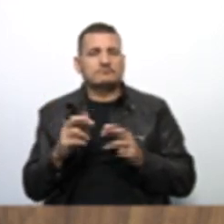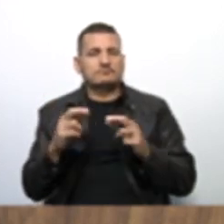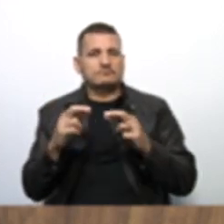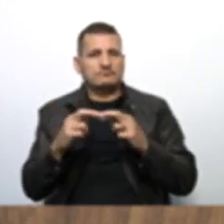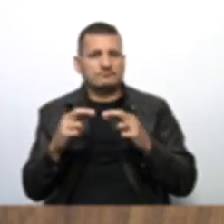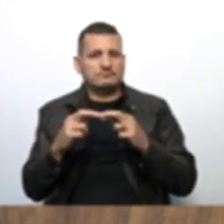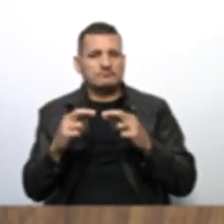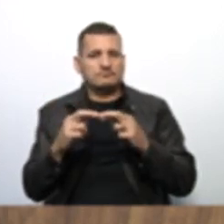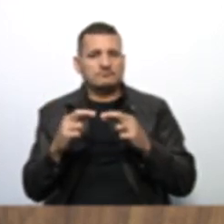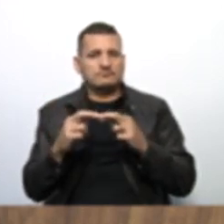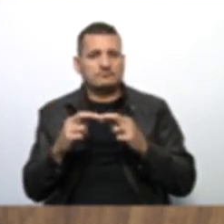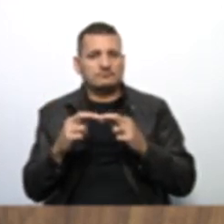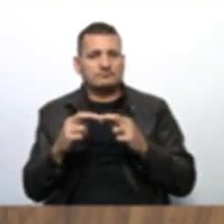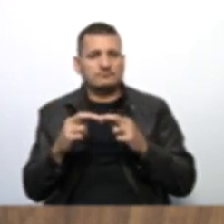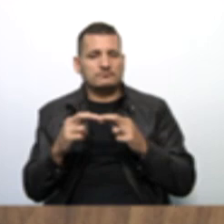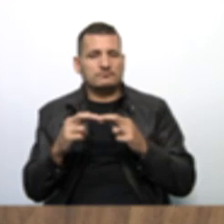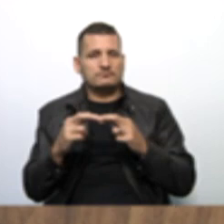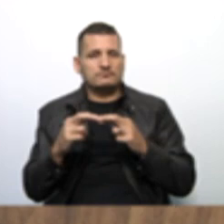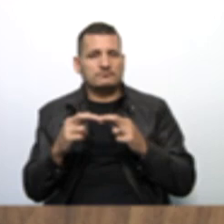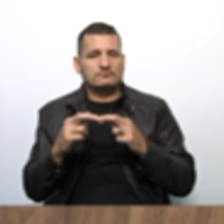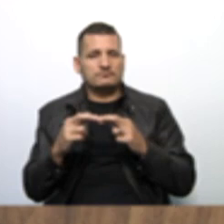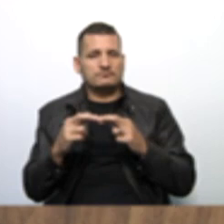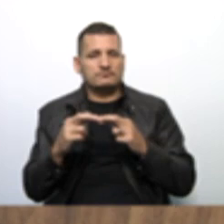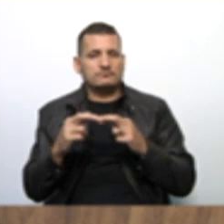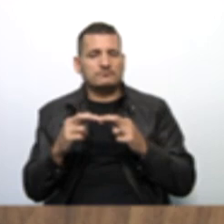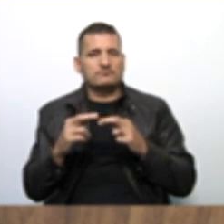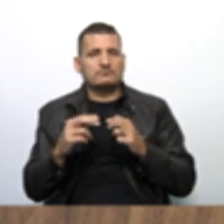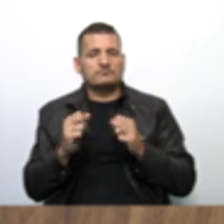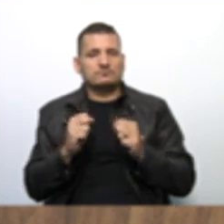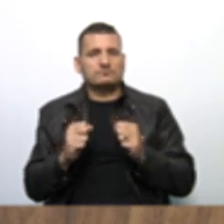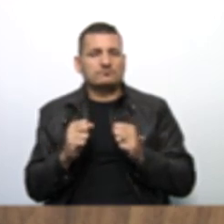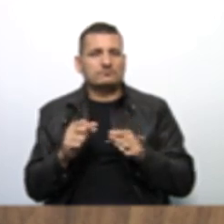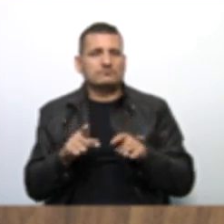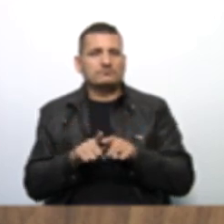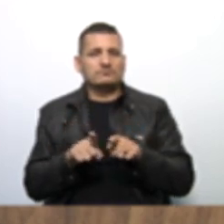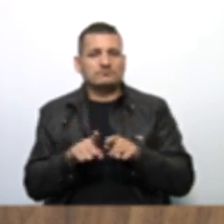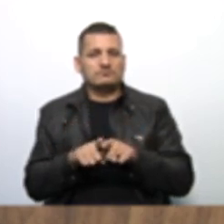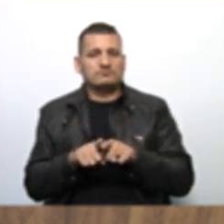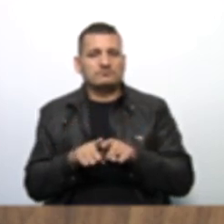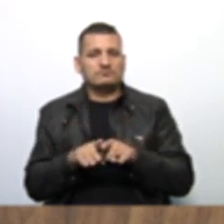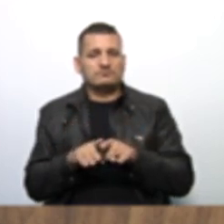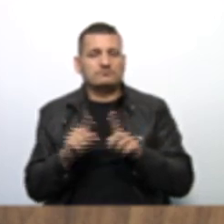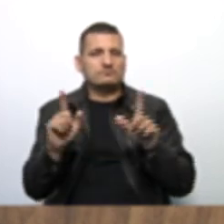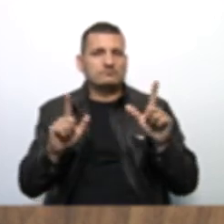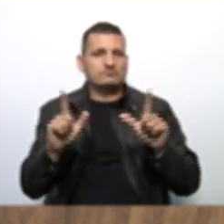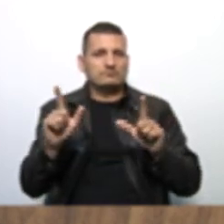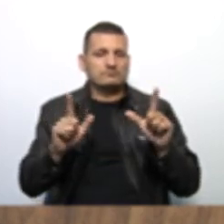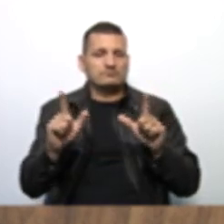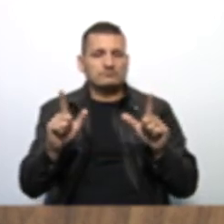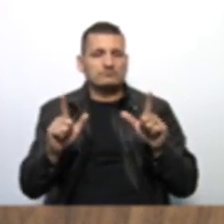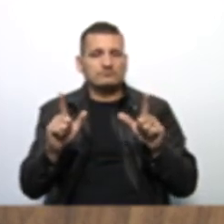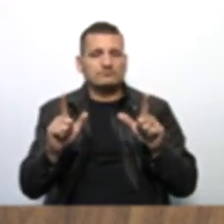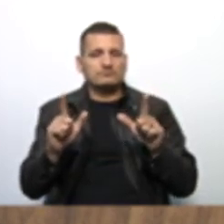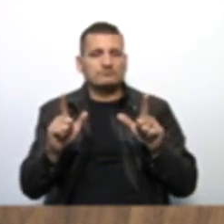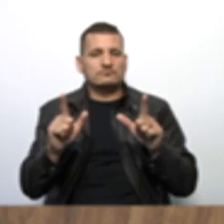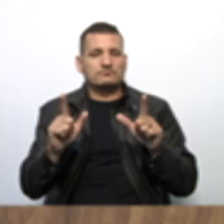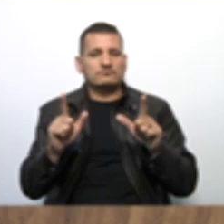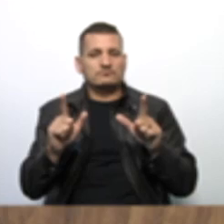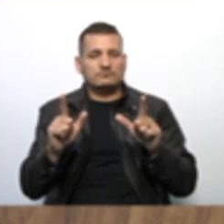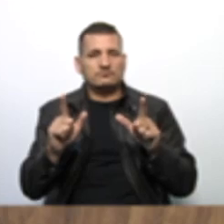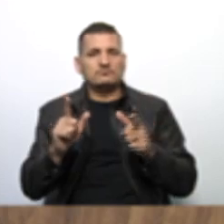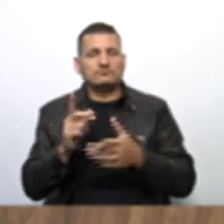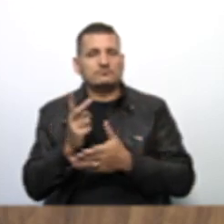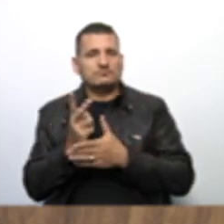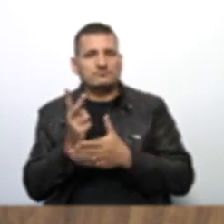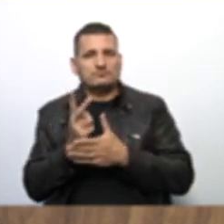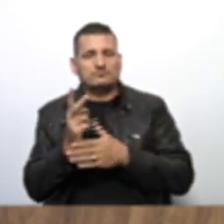rede pareando esses nossos dispositivos. E também a gente pode ter aí com o Smart TV, se estiver conectado em uma mesma rede, você